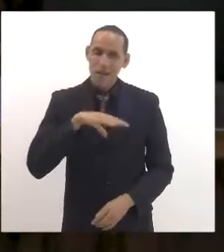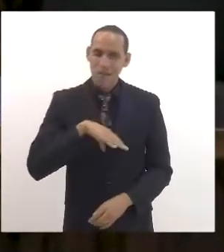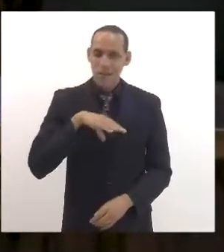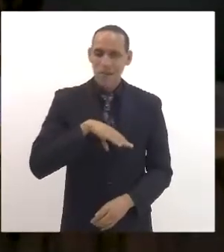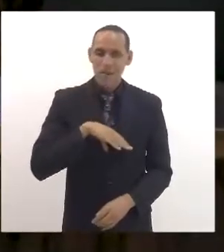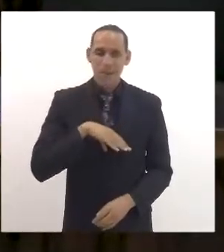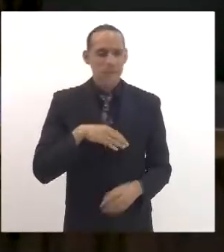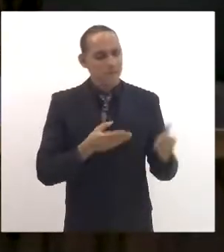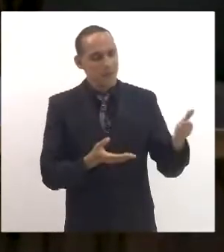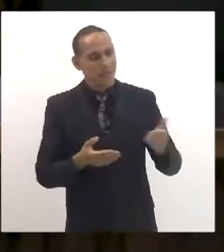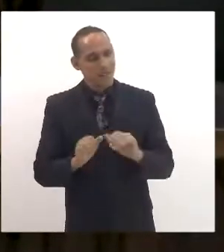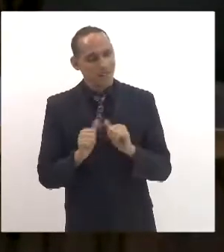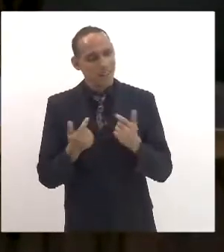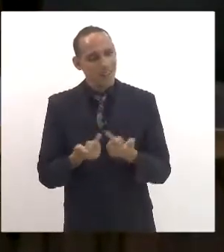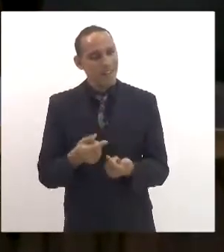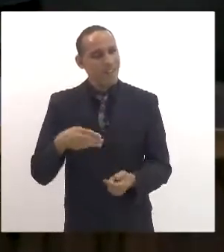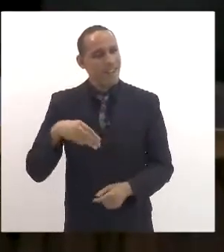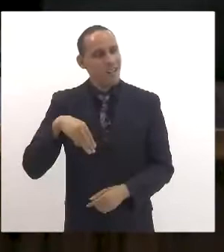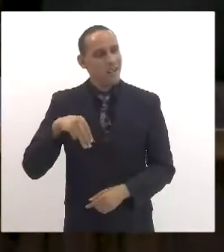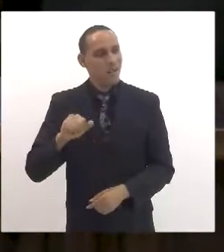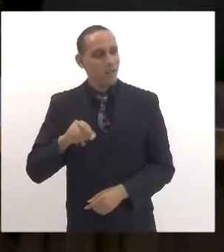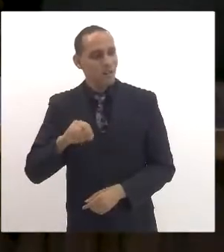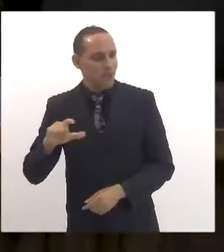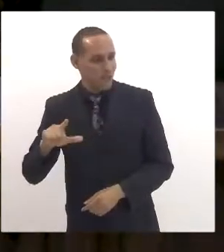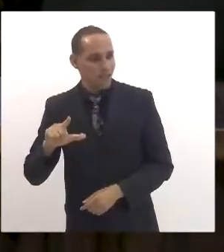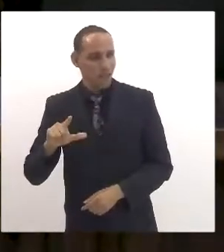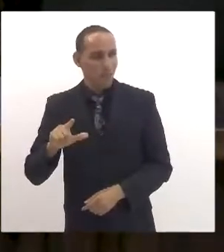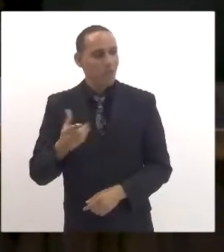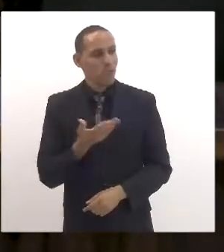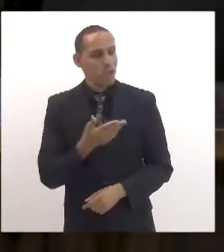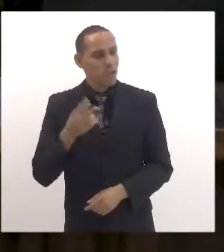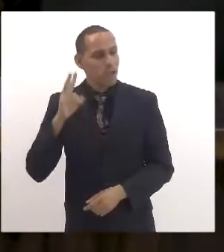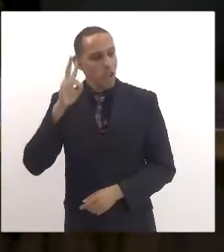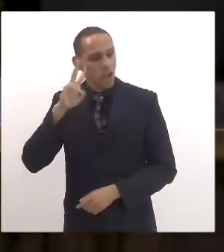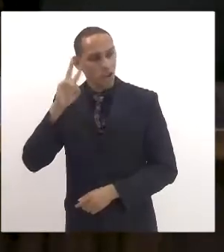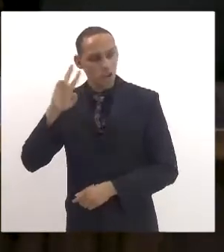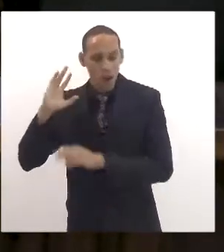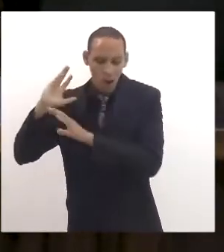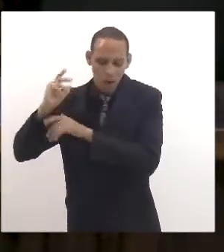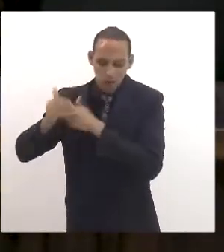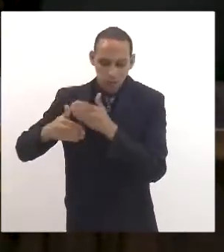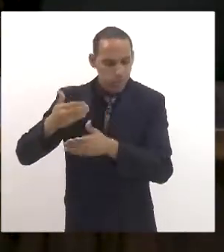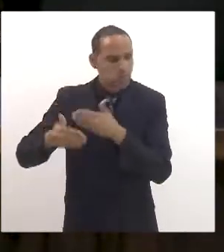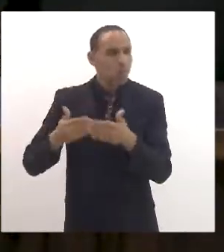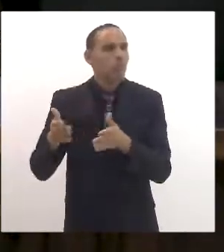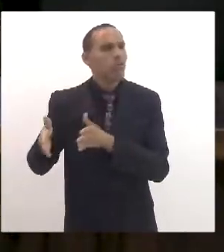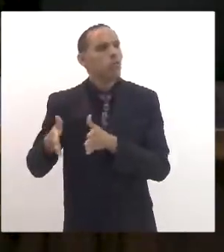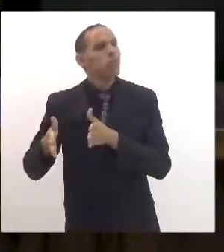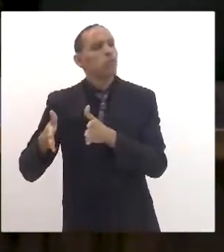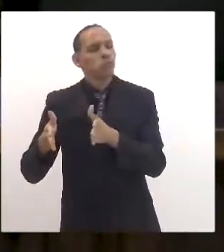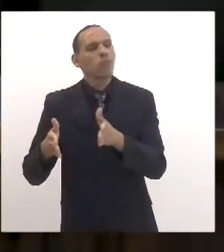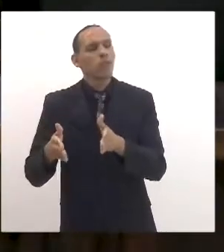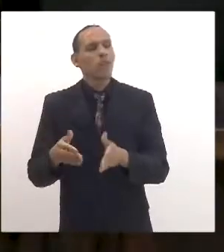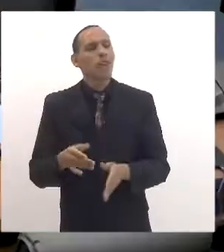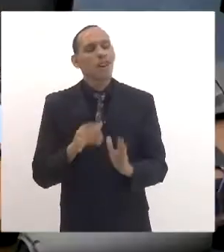Bem-vindo à Alerj, Manuel Heitor. Sua trajetória de vida é um belo exemplo para todos nós. Parabéns.